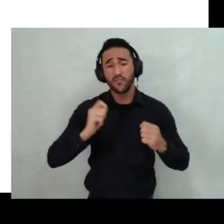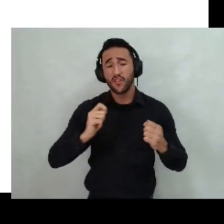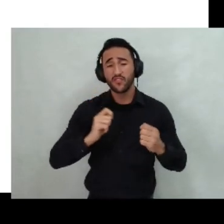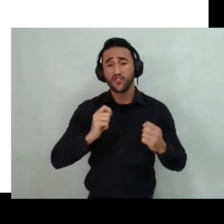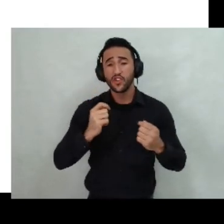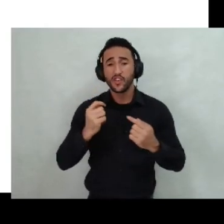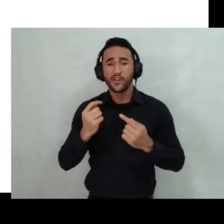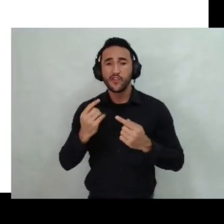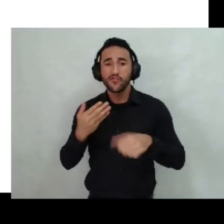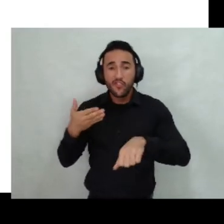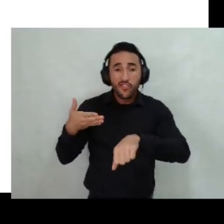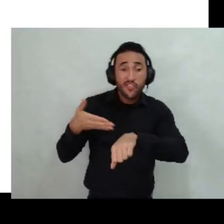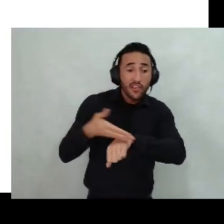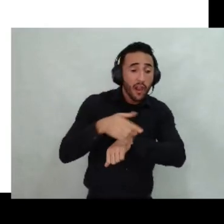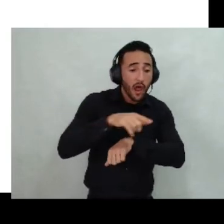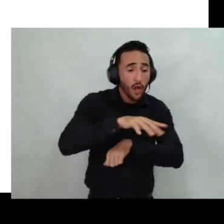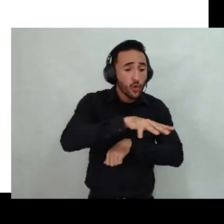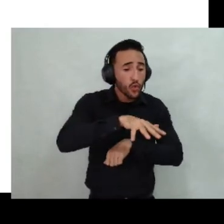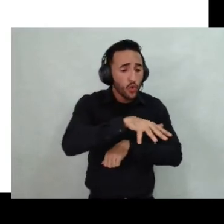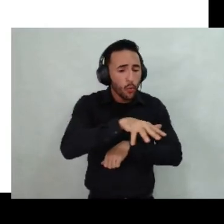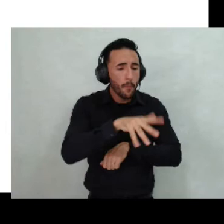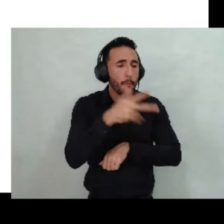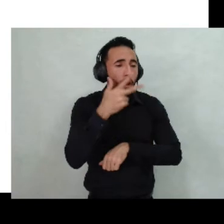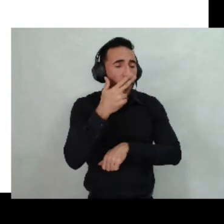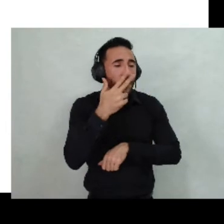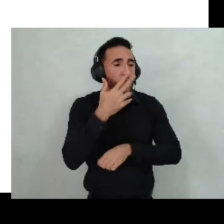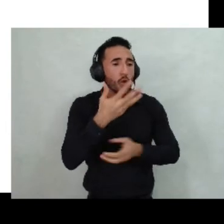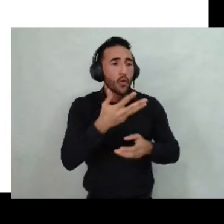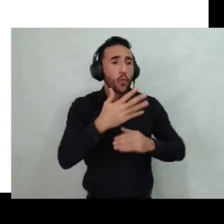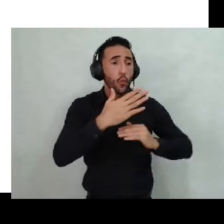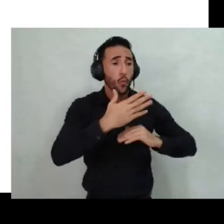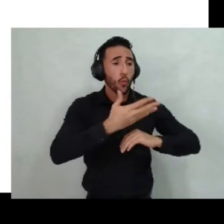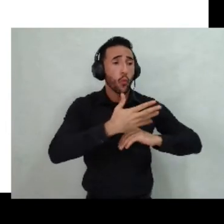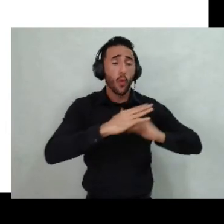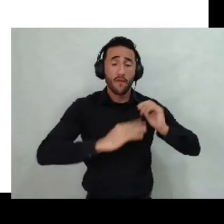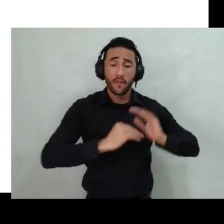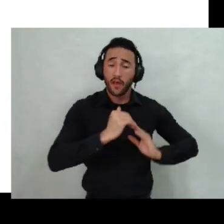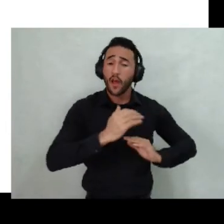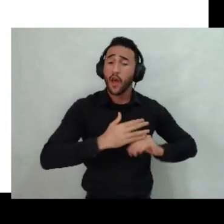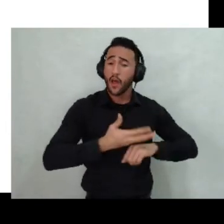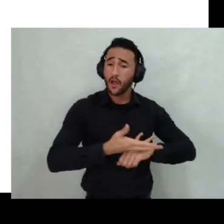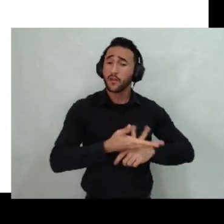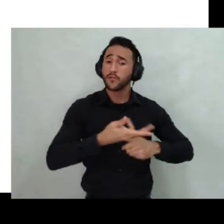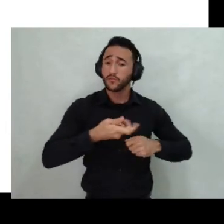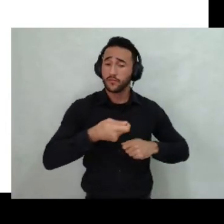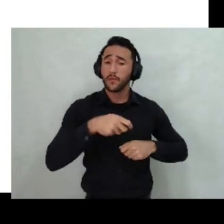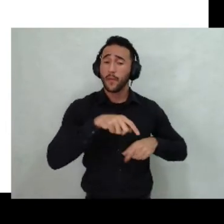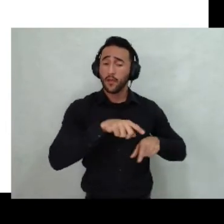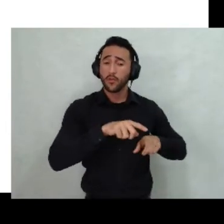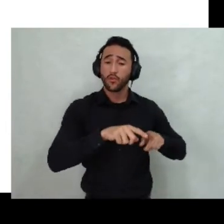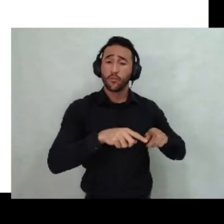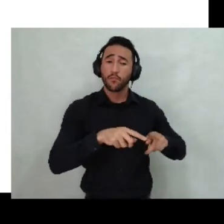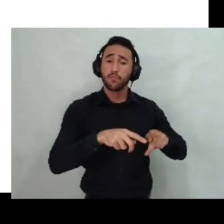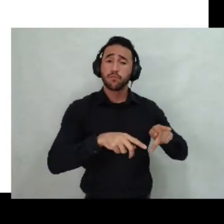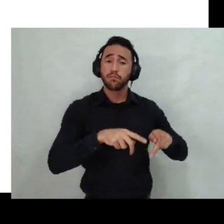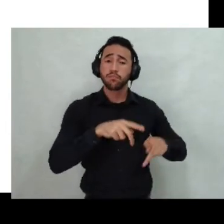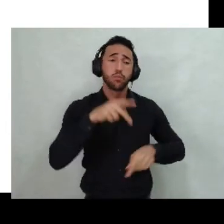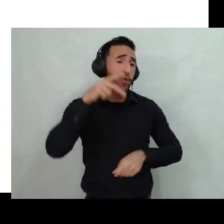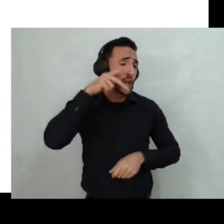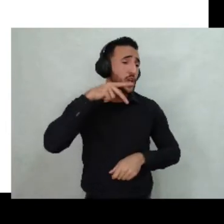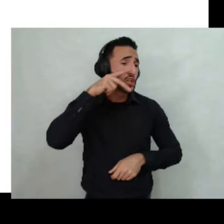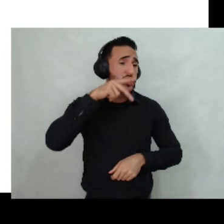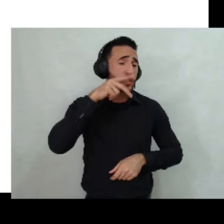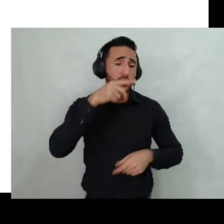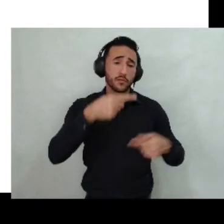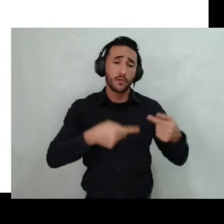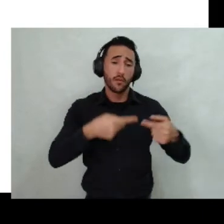muito qualificada no ponto de vista de produção de políticas públicas. Como vantagem, realmente eles têm um custo baixo, são rápidos